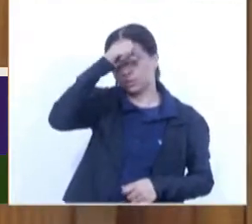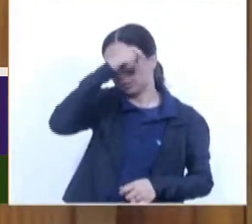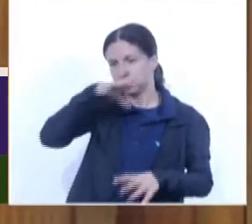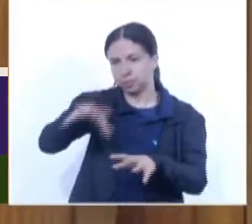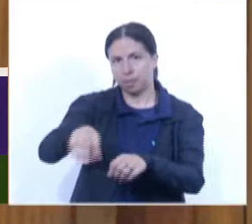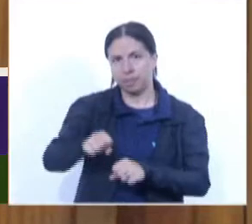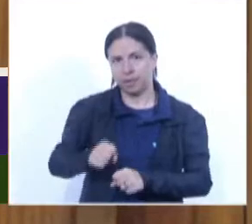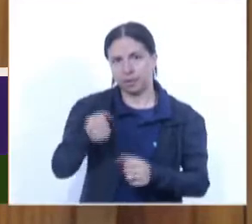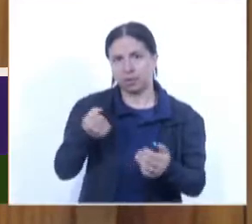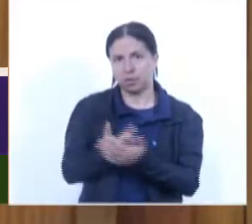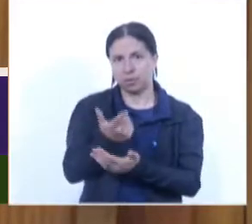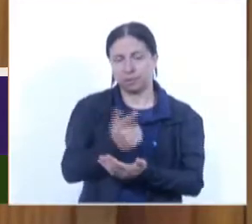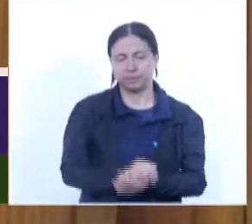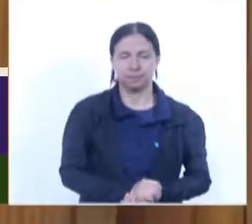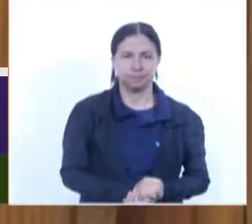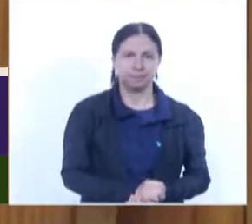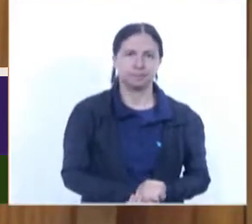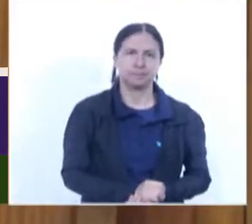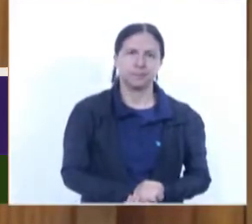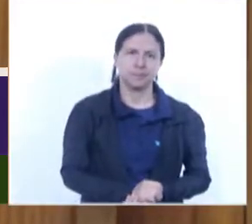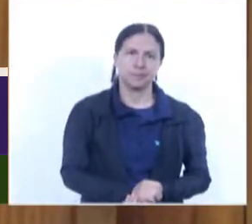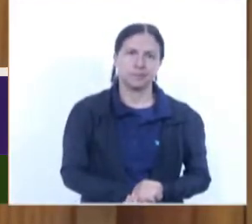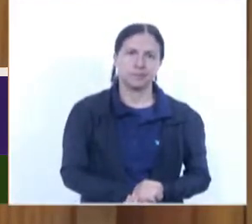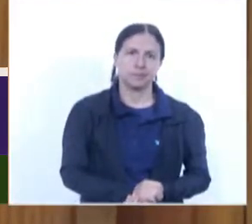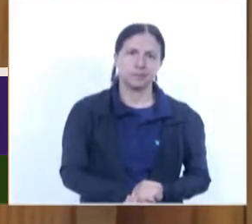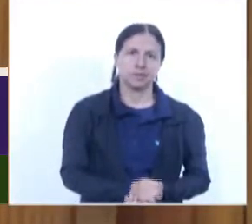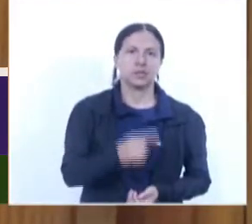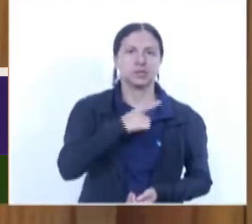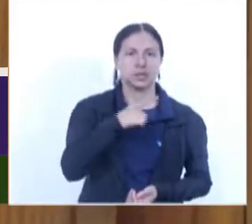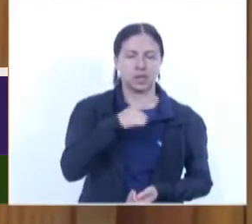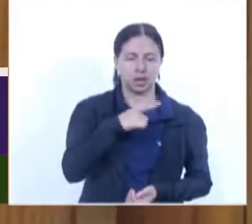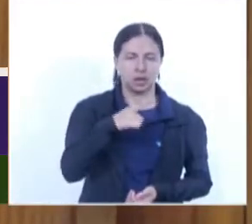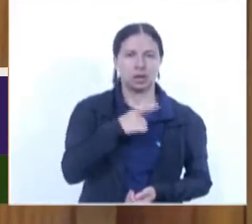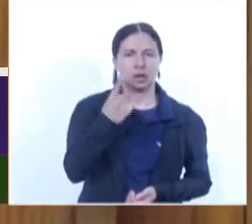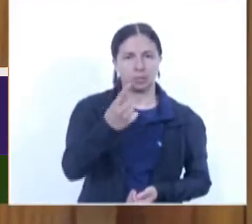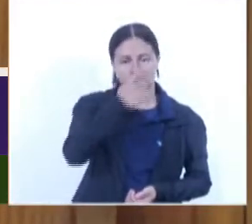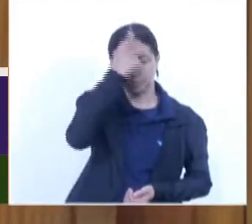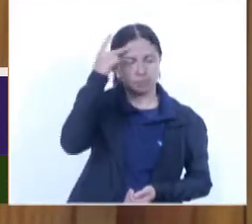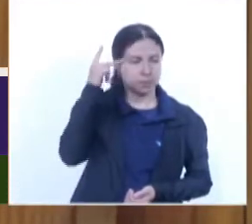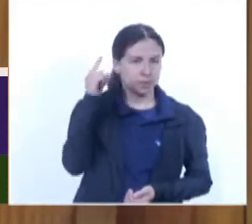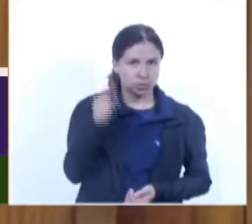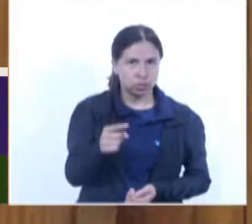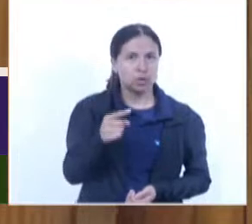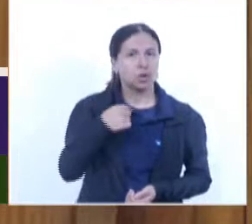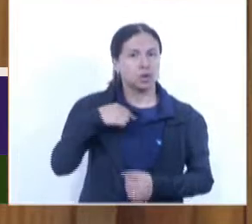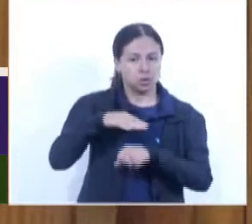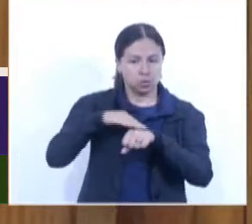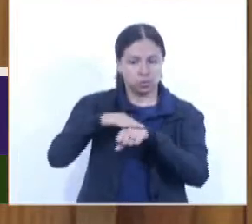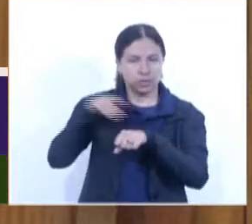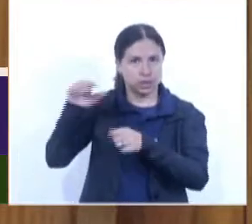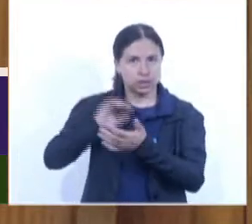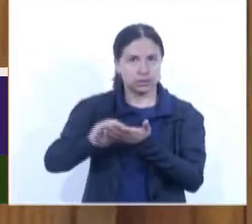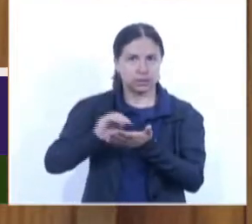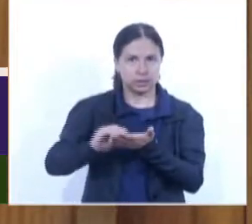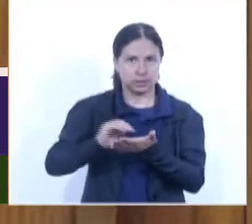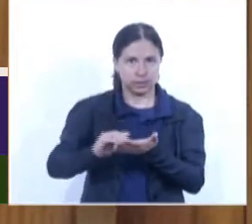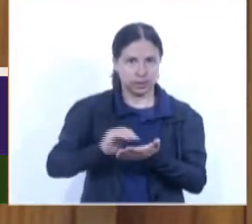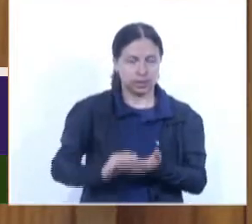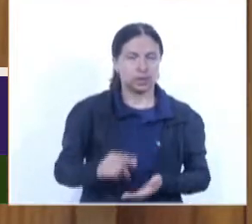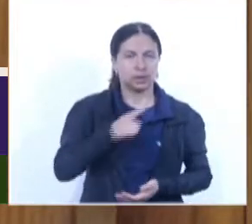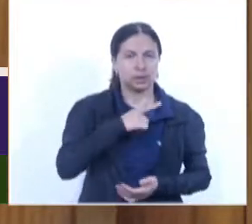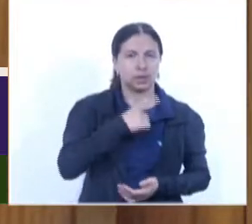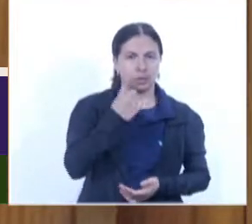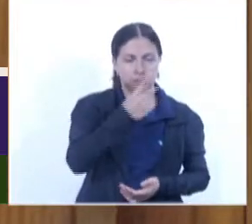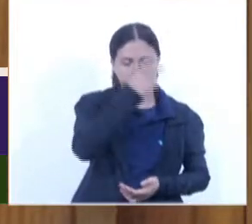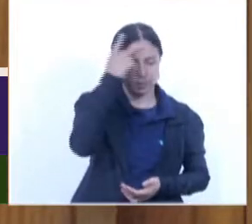caso de uma até falei com a secretária de uma consumidora a Rosemeire